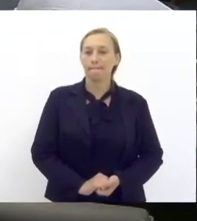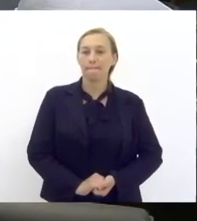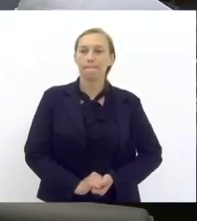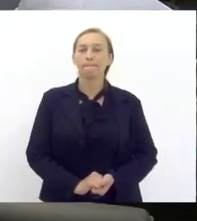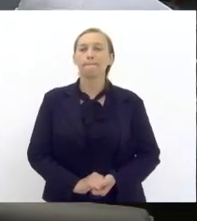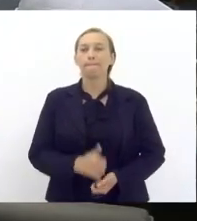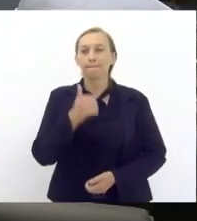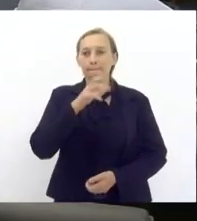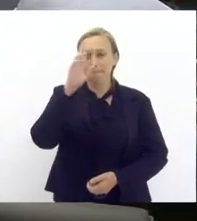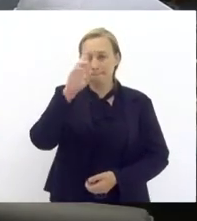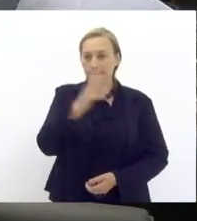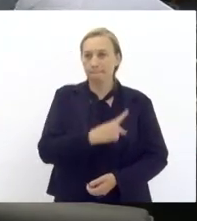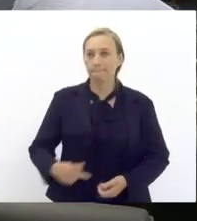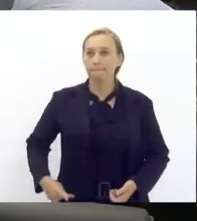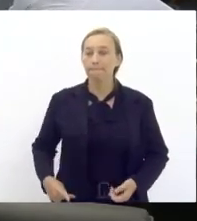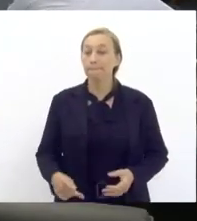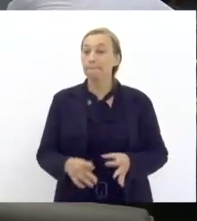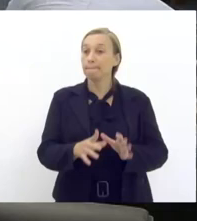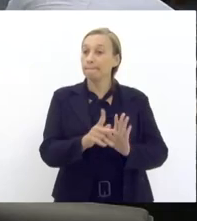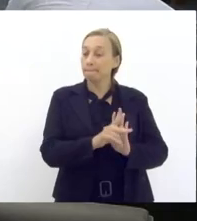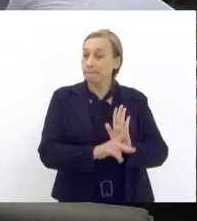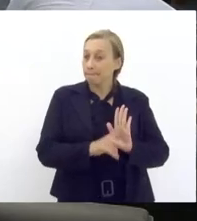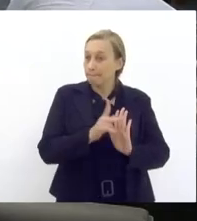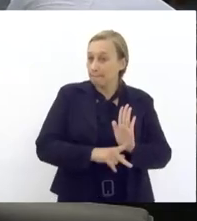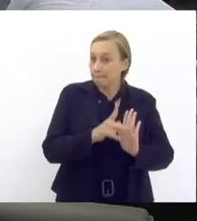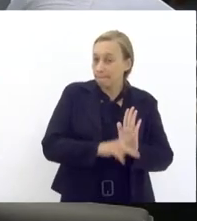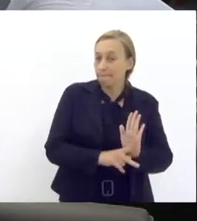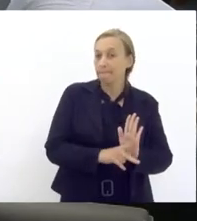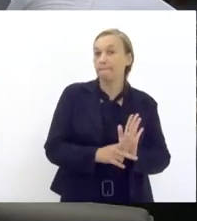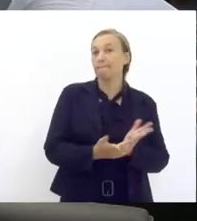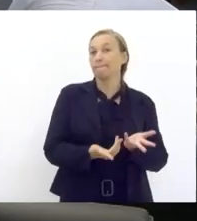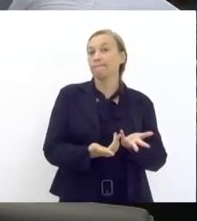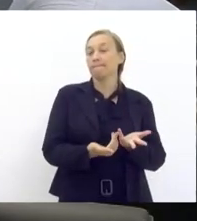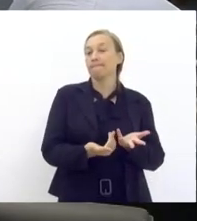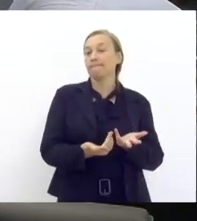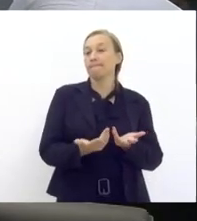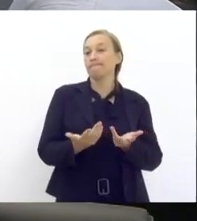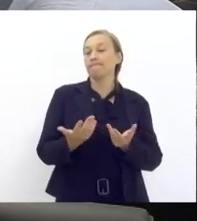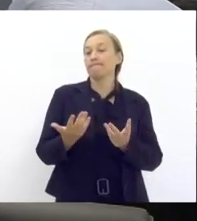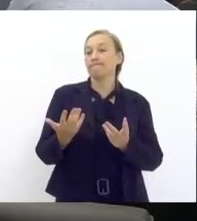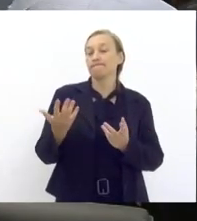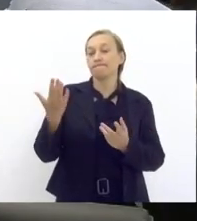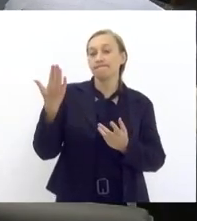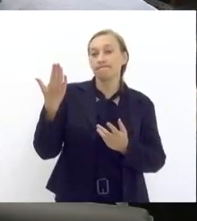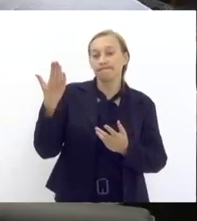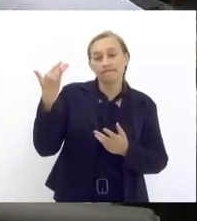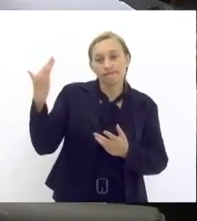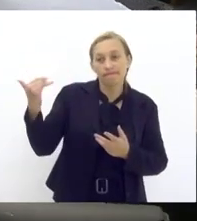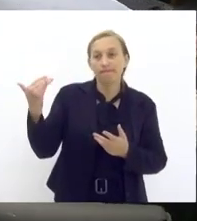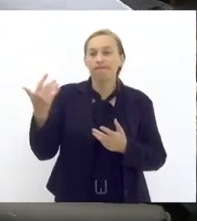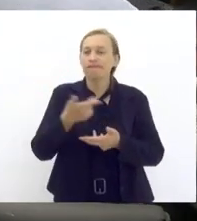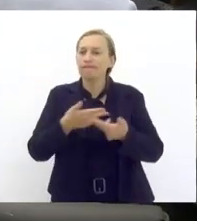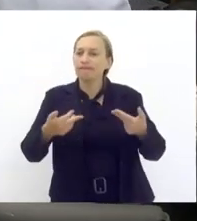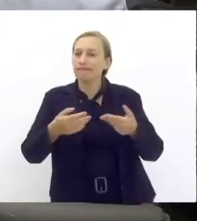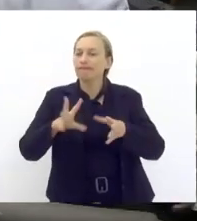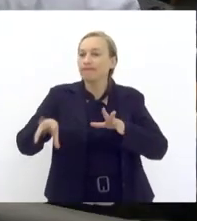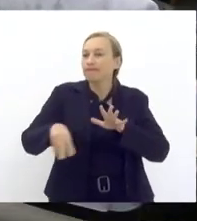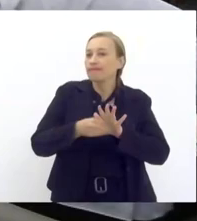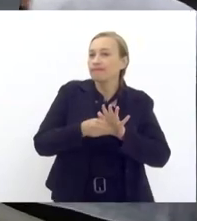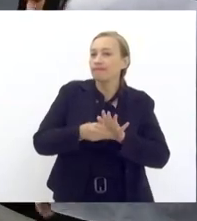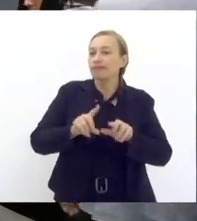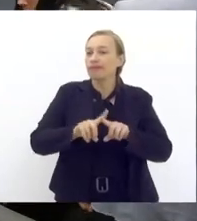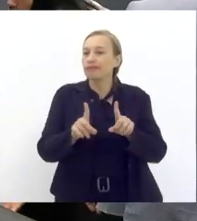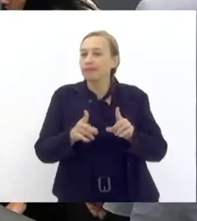Senhora Presidente, trata-se de um projeto polêmico, obviamente objeto de inúmeras emendas, mas seguindo a lógica de que a